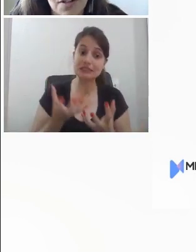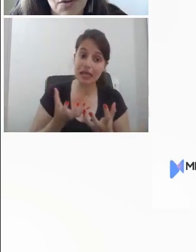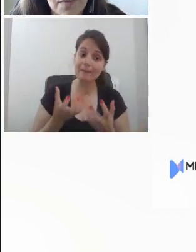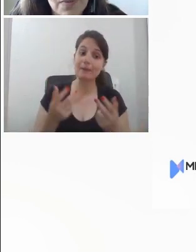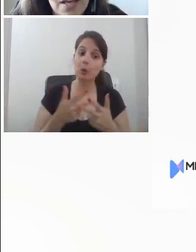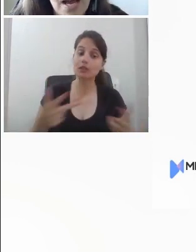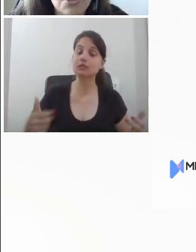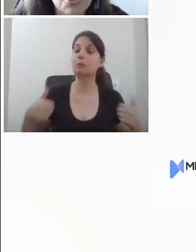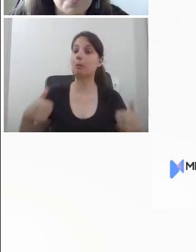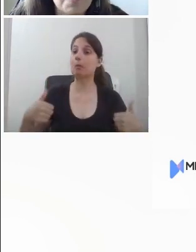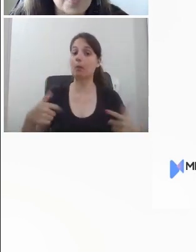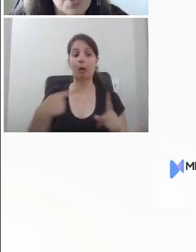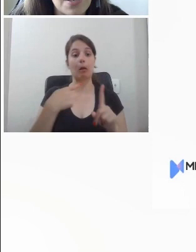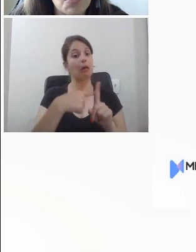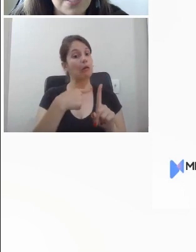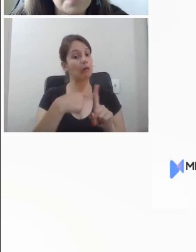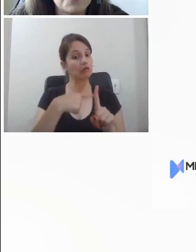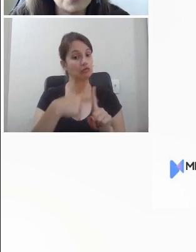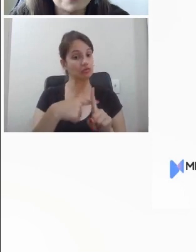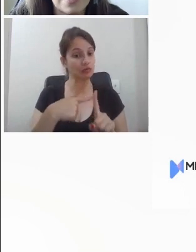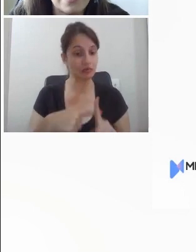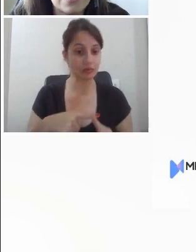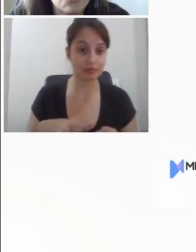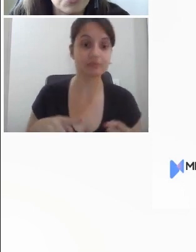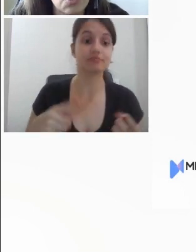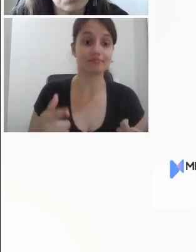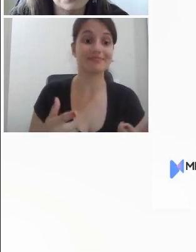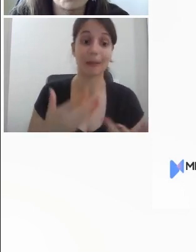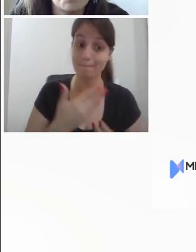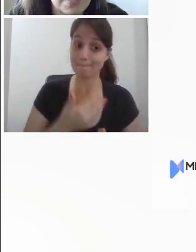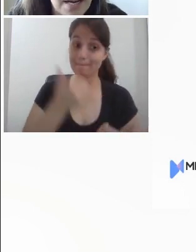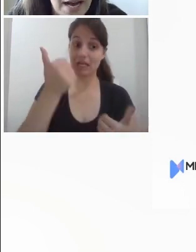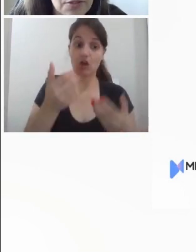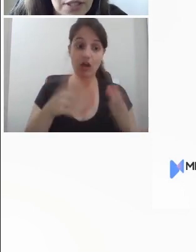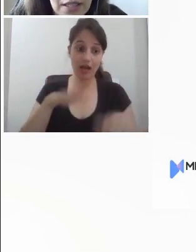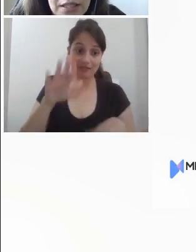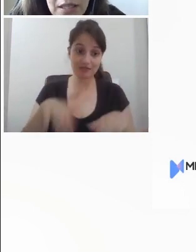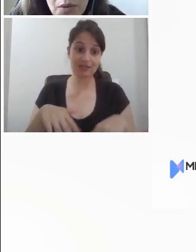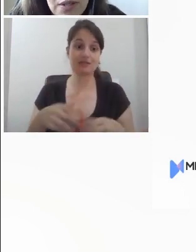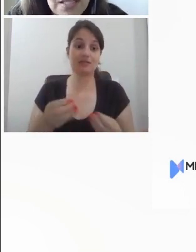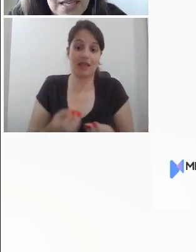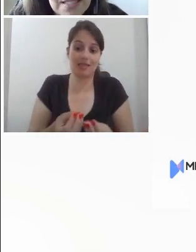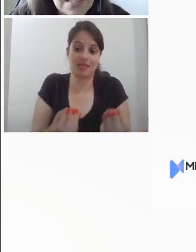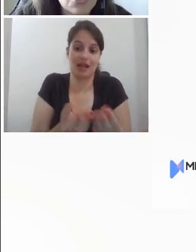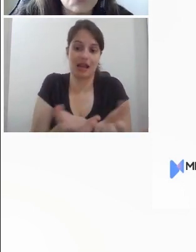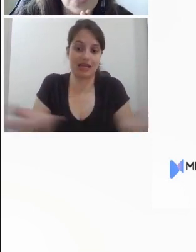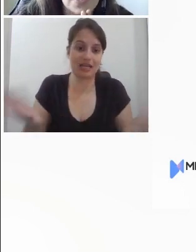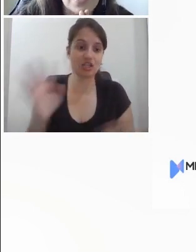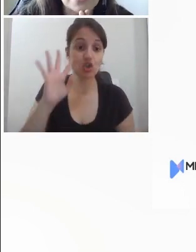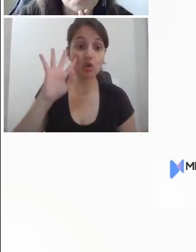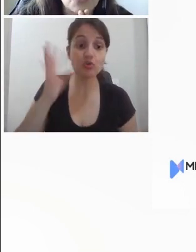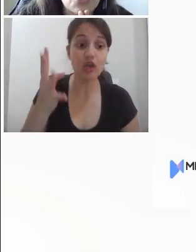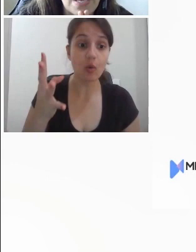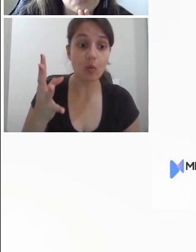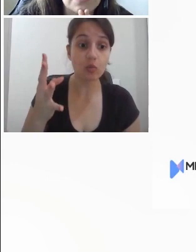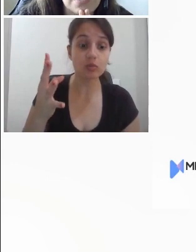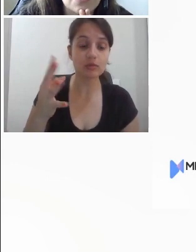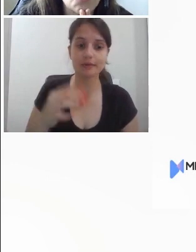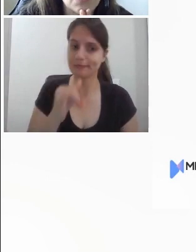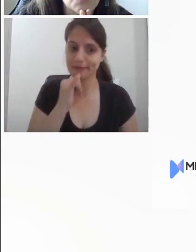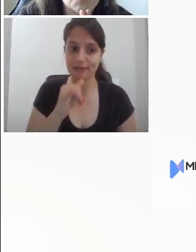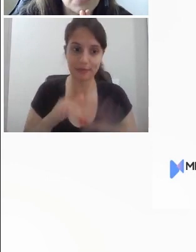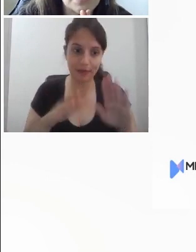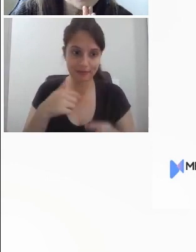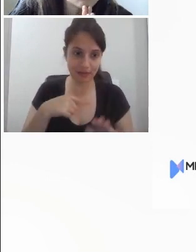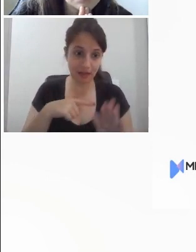tá gerando valor a gente também melhora o tempo de entrega de uma solução pro mercado né Quantas vezes a gente fica com aqueles projetos que